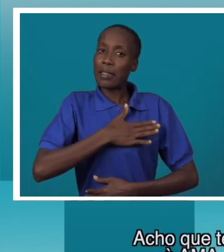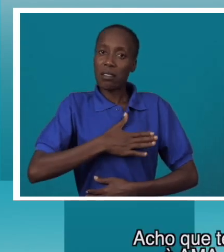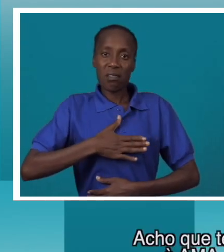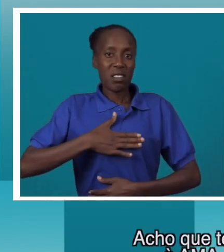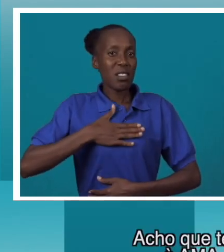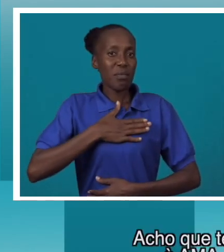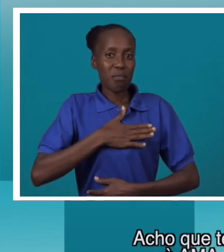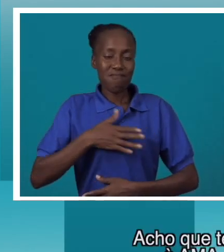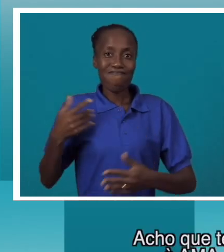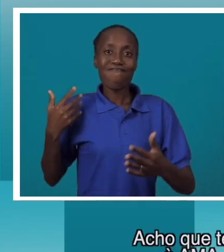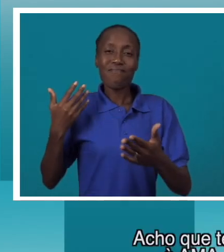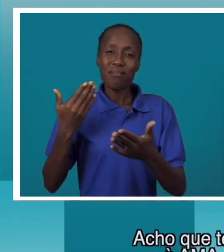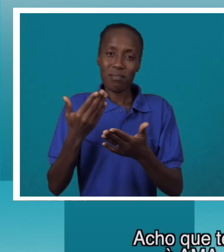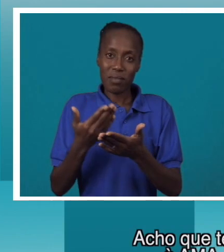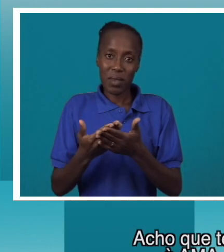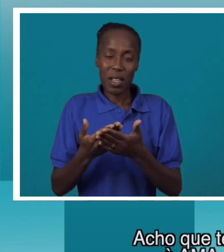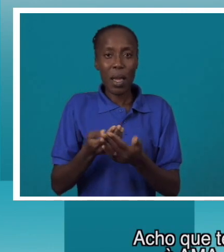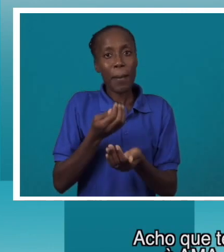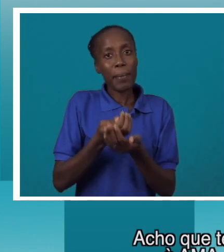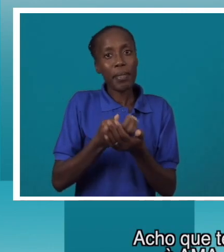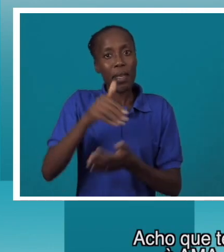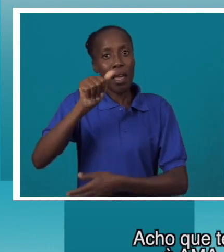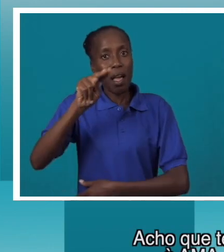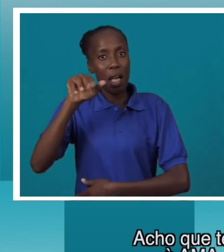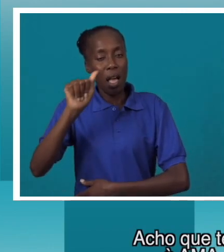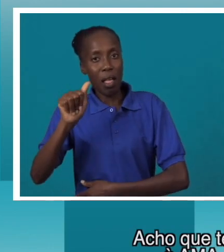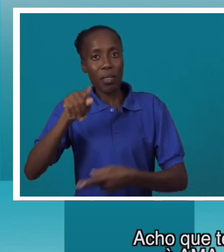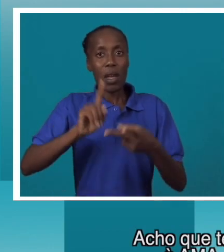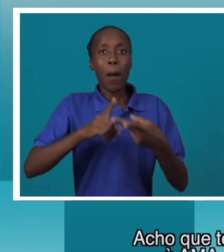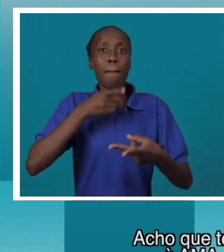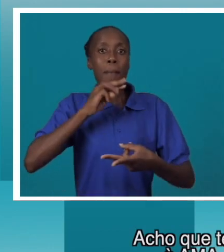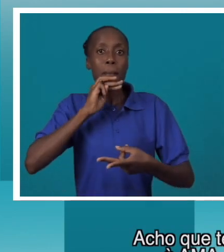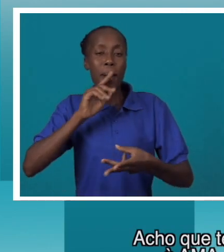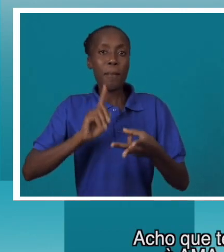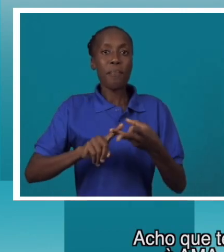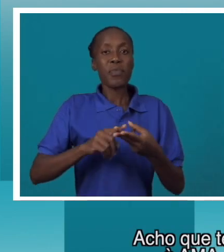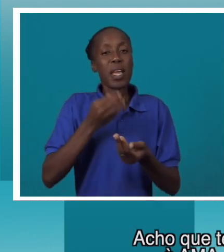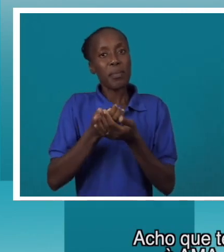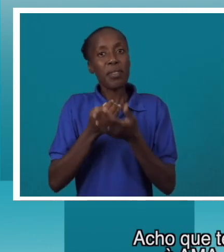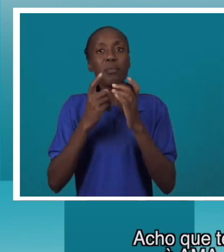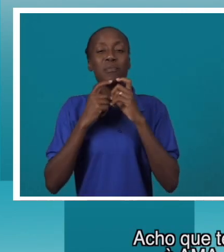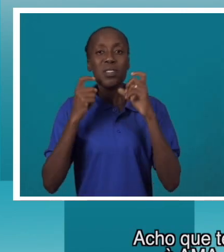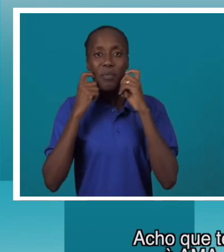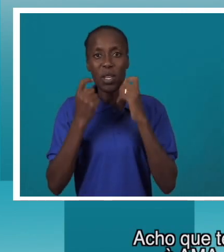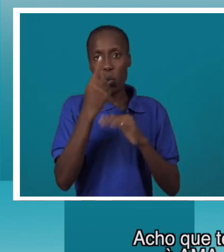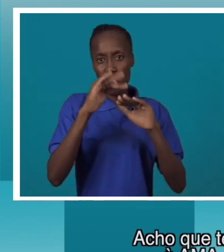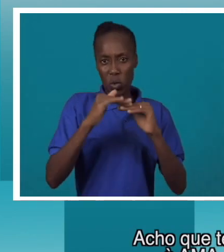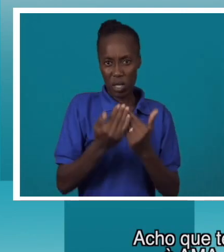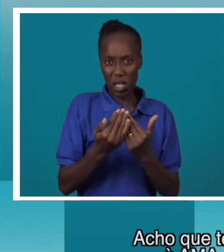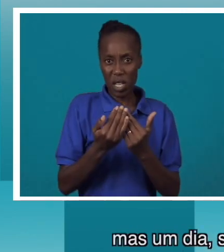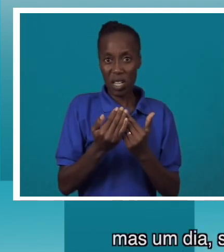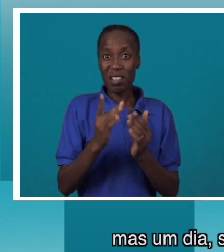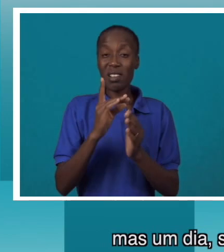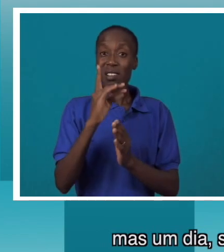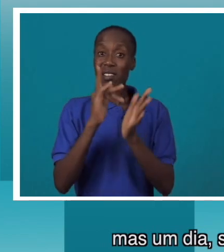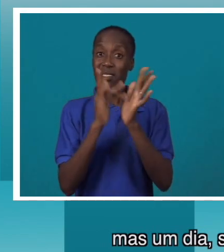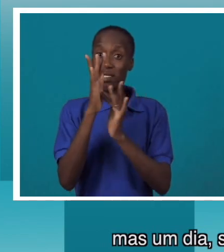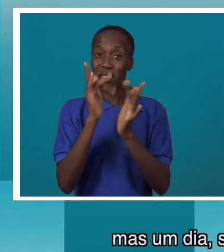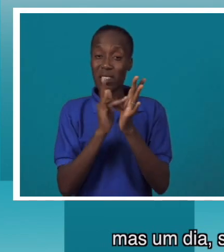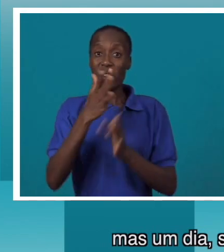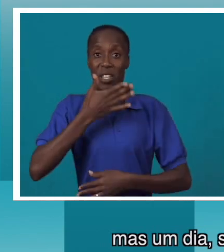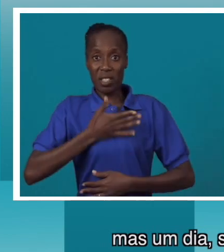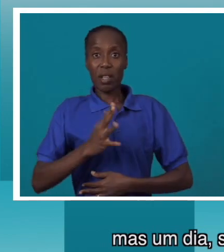este perdão e até para pedir a ama, para pedir aos pais e para pedir a meus amigos. Mas